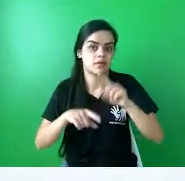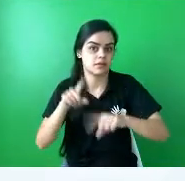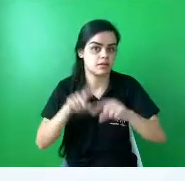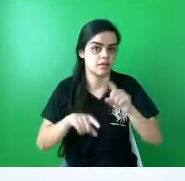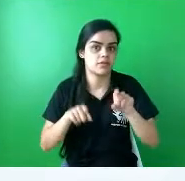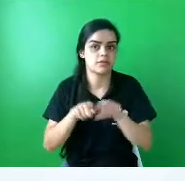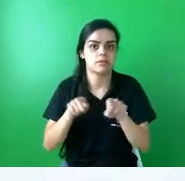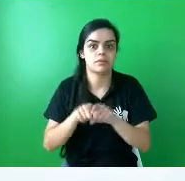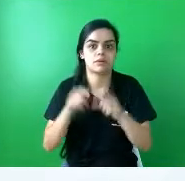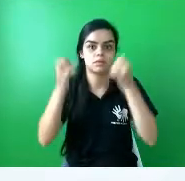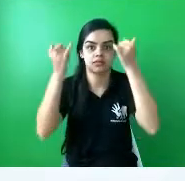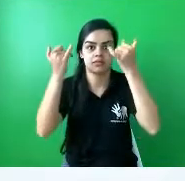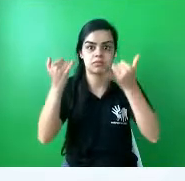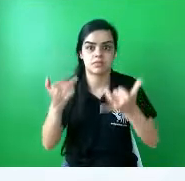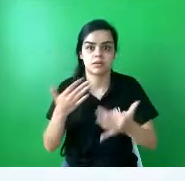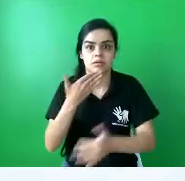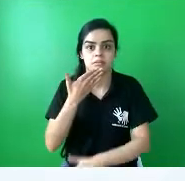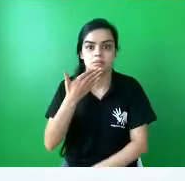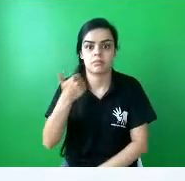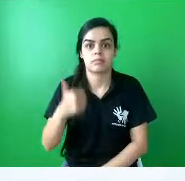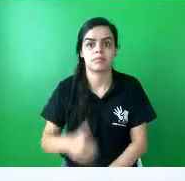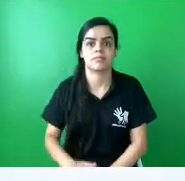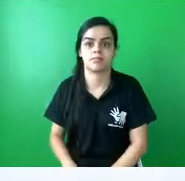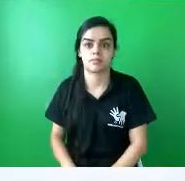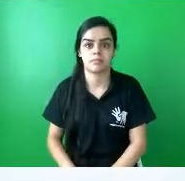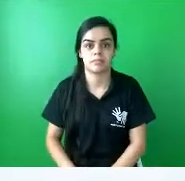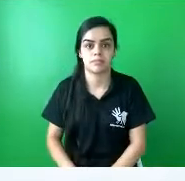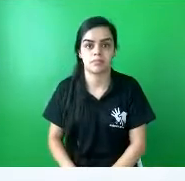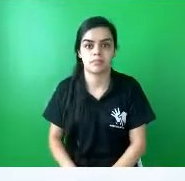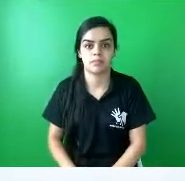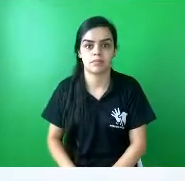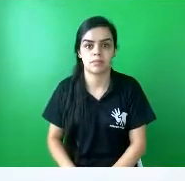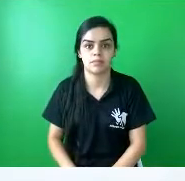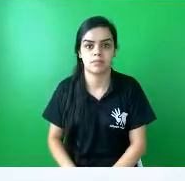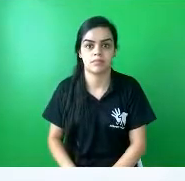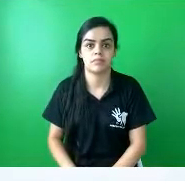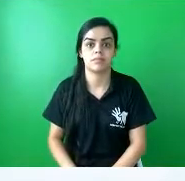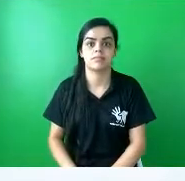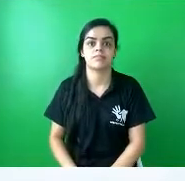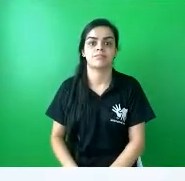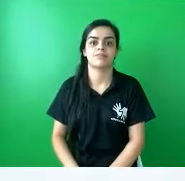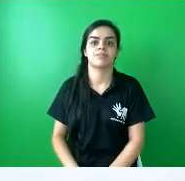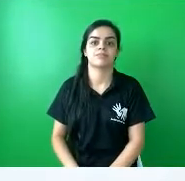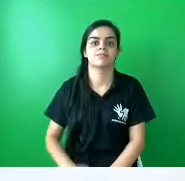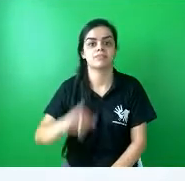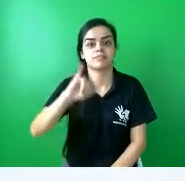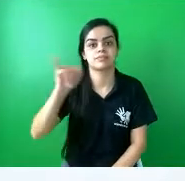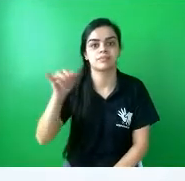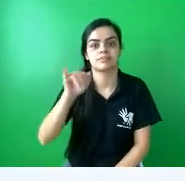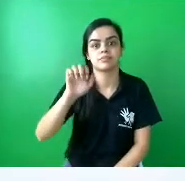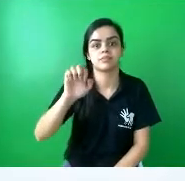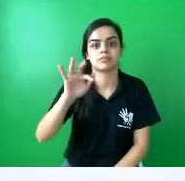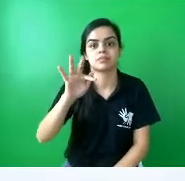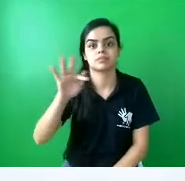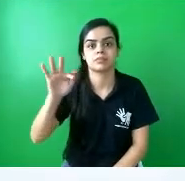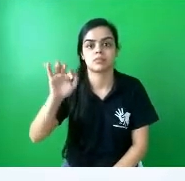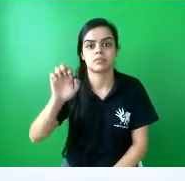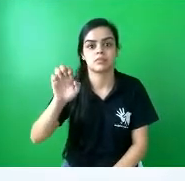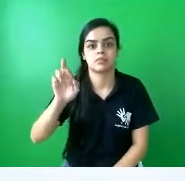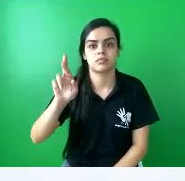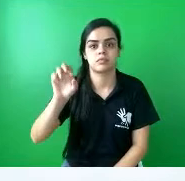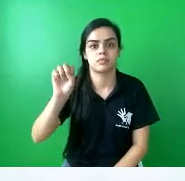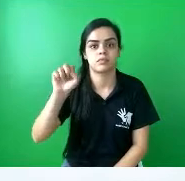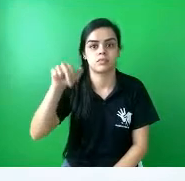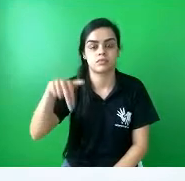poder nos explicar. E eu quero começar passando a palavra aqui para o Dr. Jefferson, porque ele vai explicar sobre a